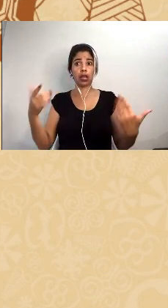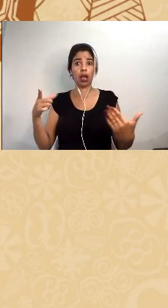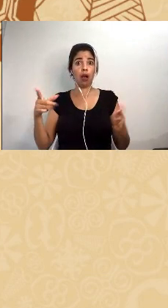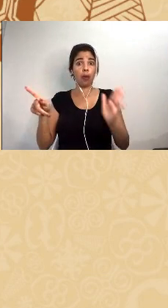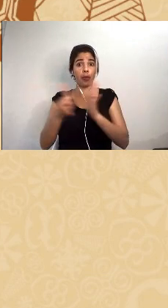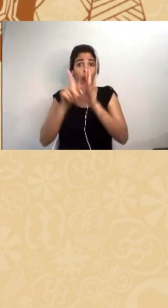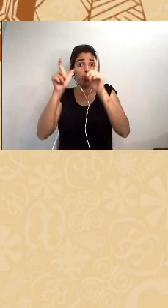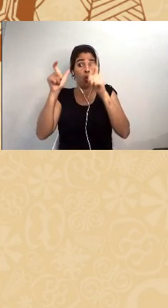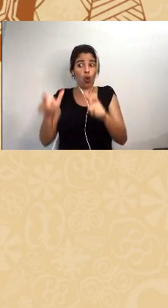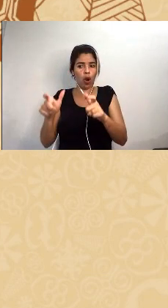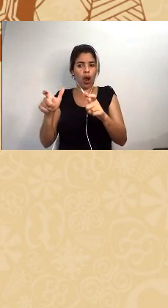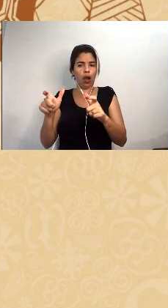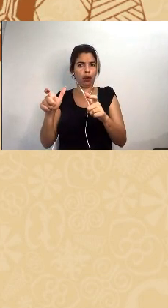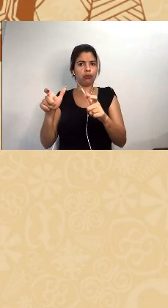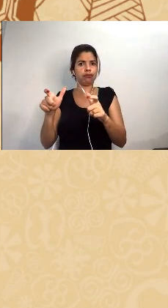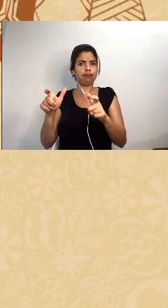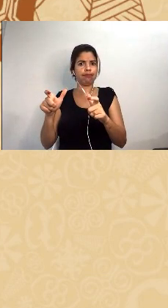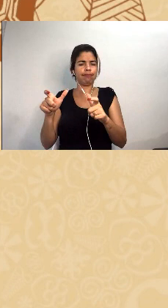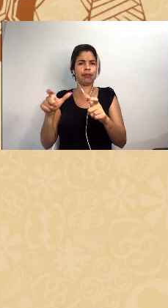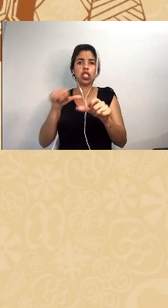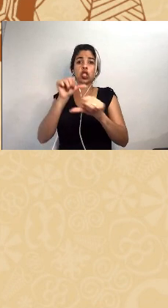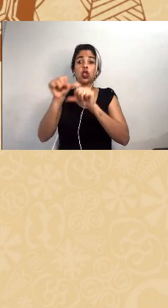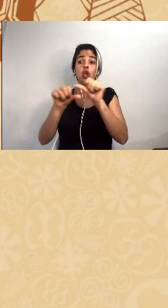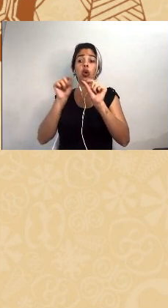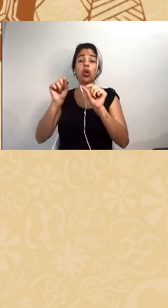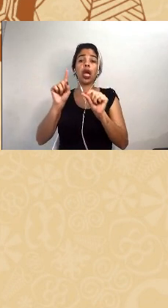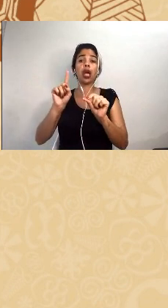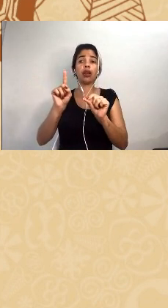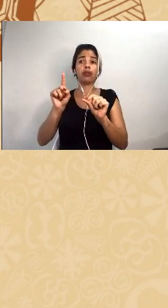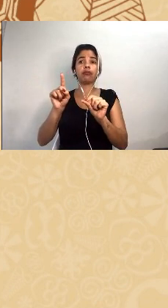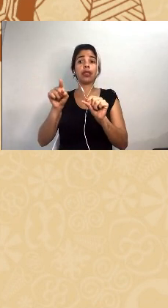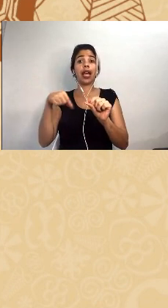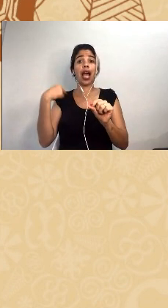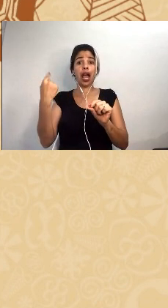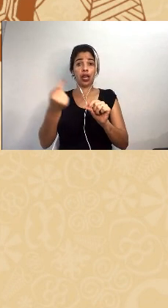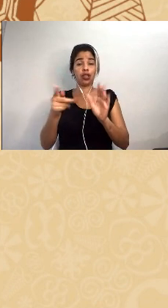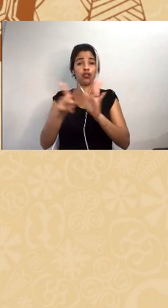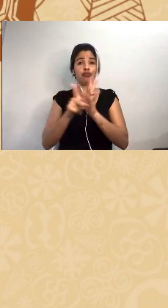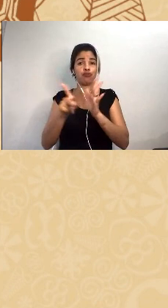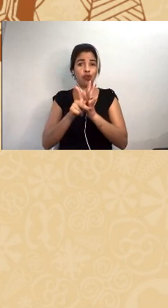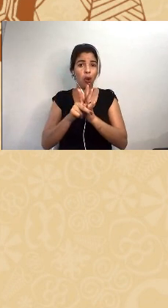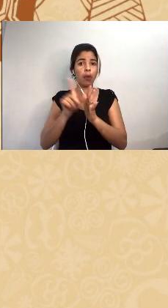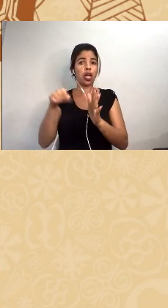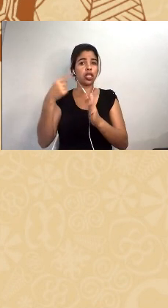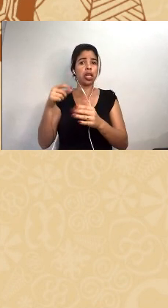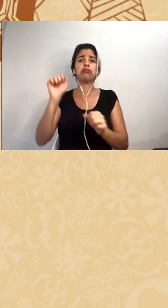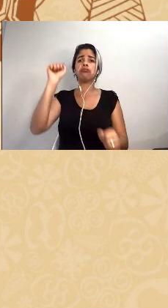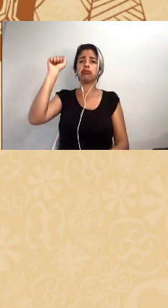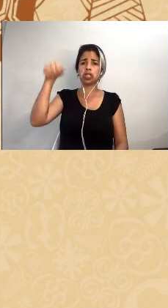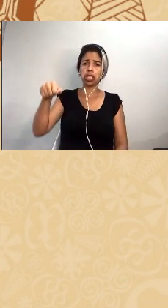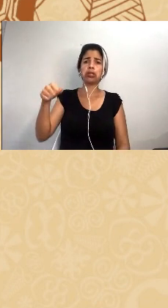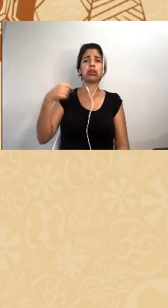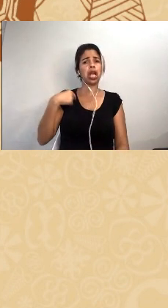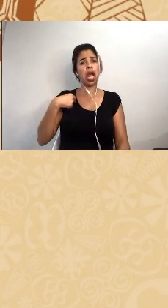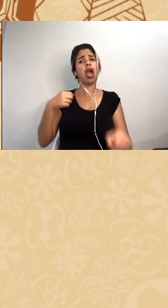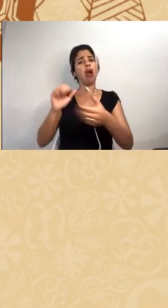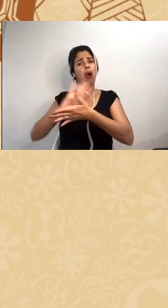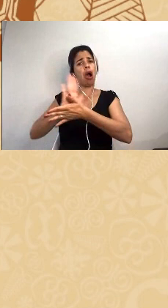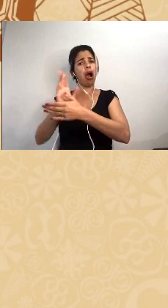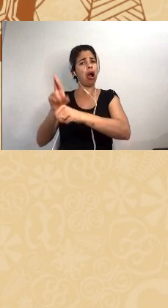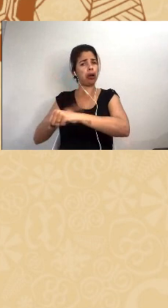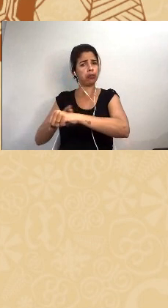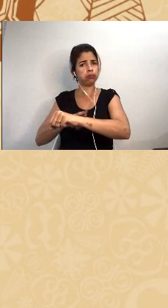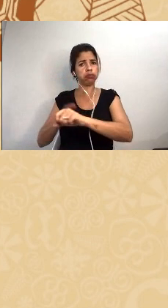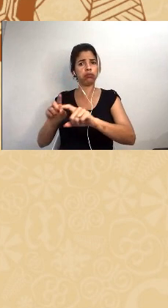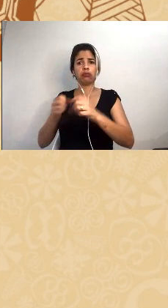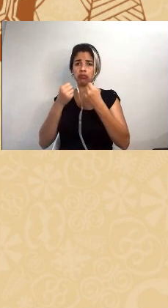lugar, faz com que, a gente, inclusive, do ponto de vista epistemológico, a gente diga assim, não, sou racista, tudo bem. Tudo